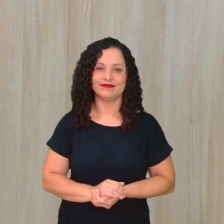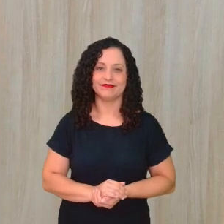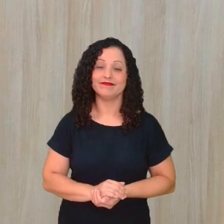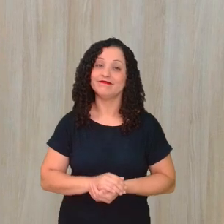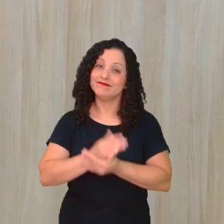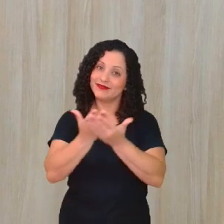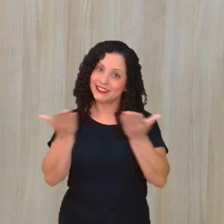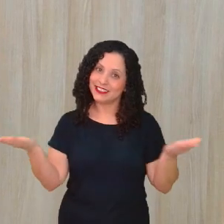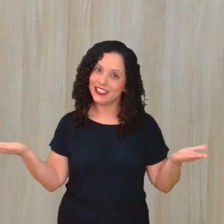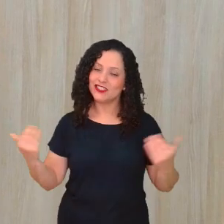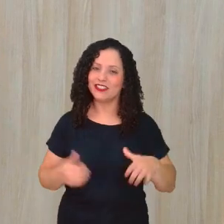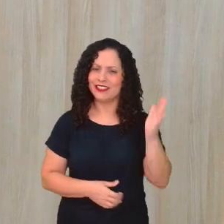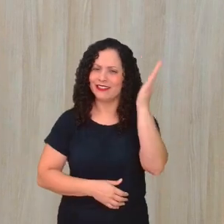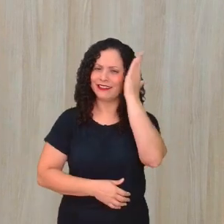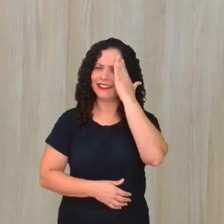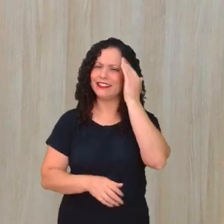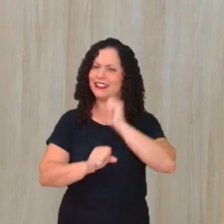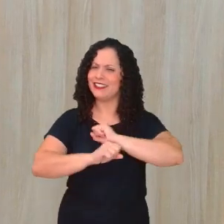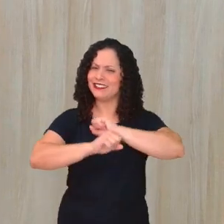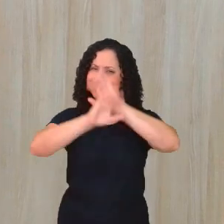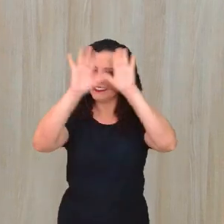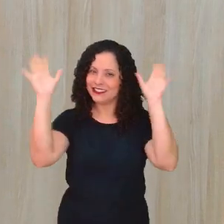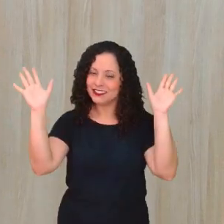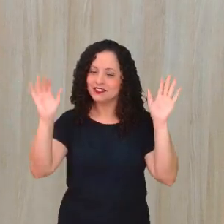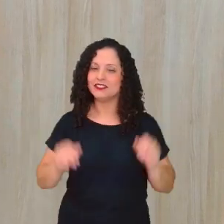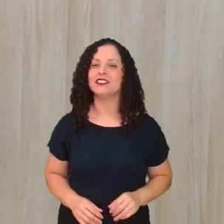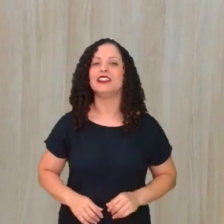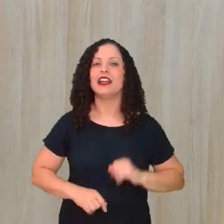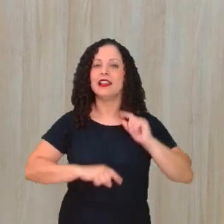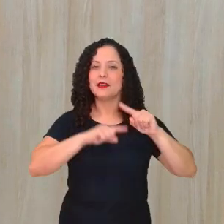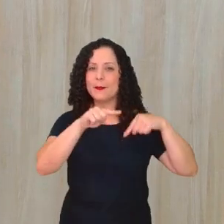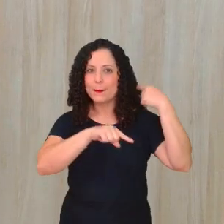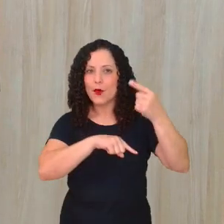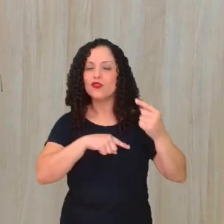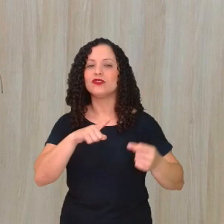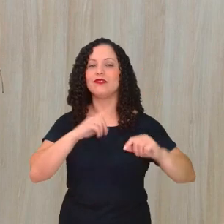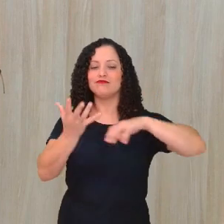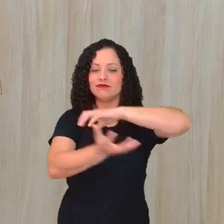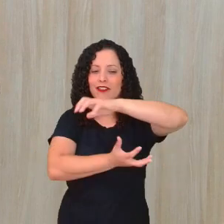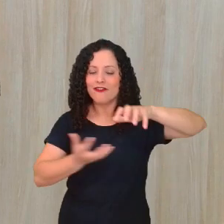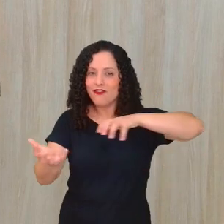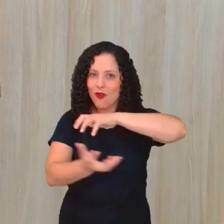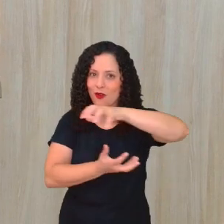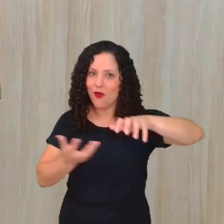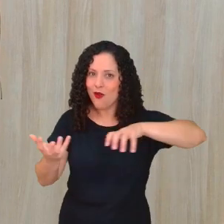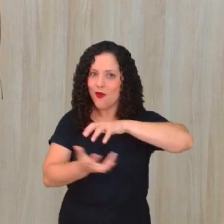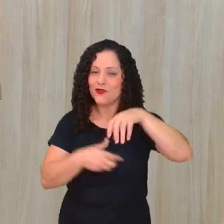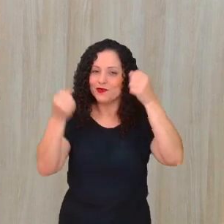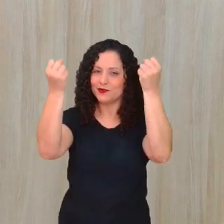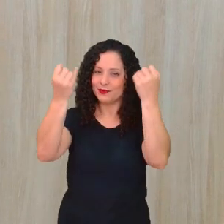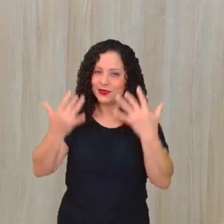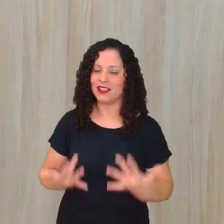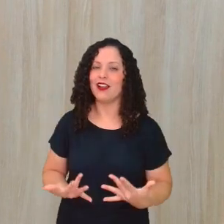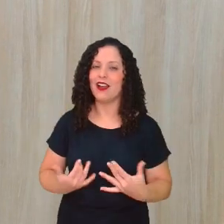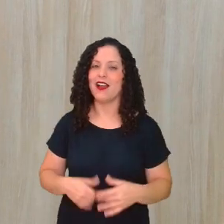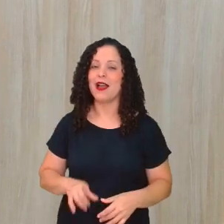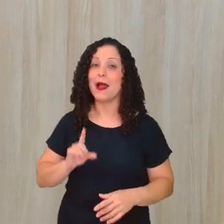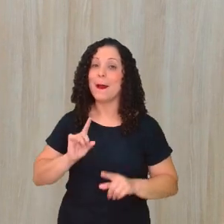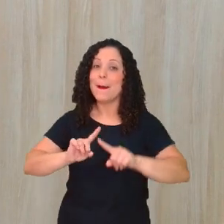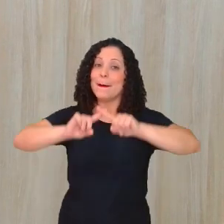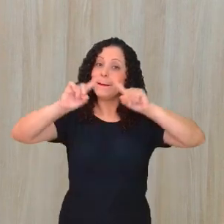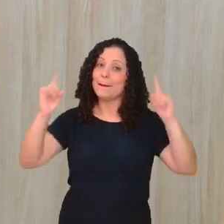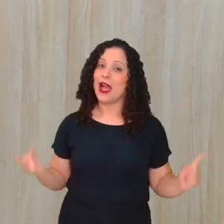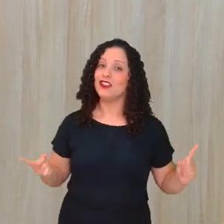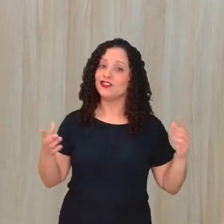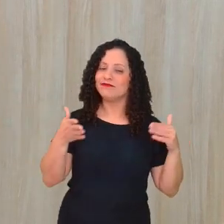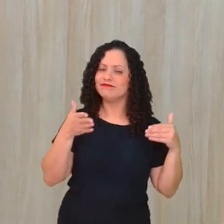espero que vocês tenham entendido. A gente também vai ter outra revolta bem grande que ocorreu nesse período regencial, mas isso aí